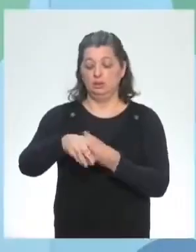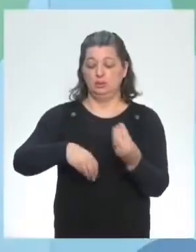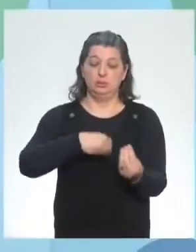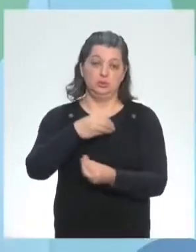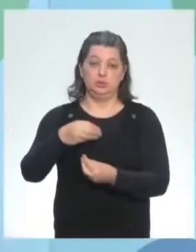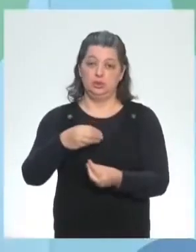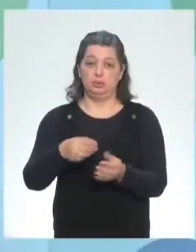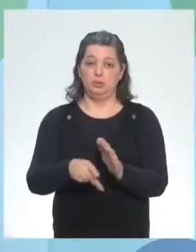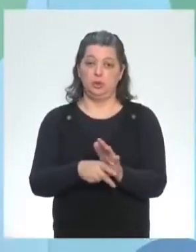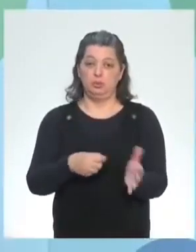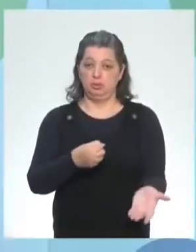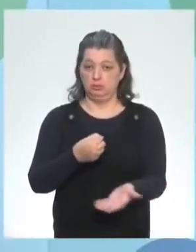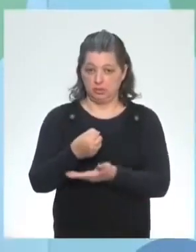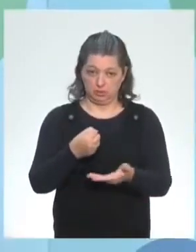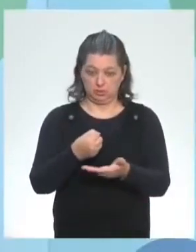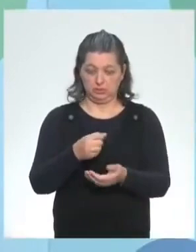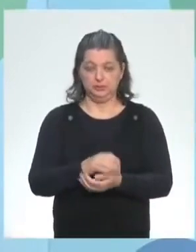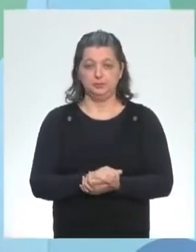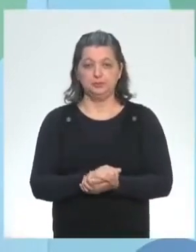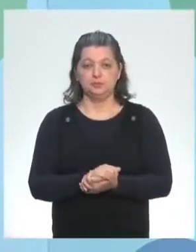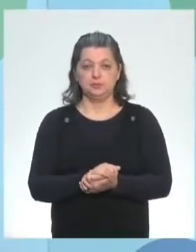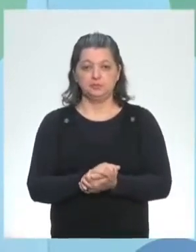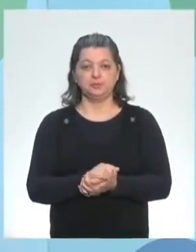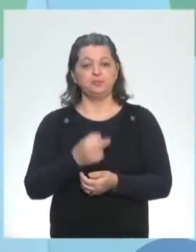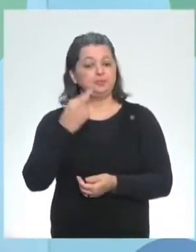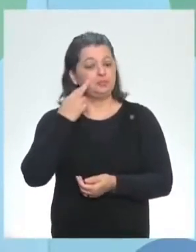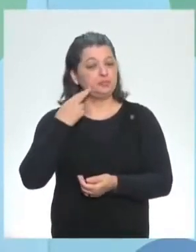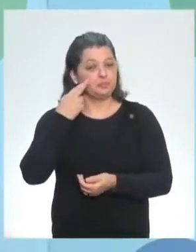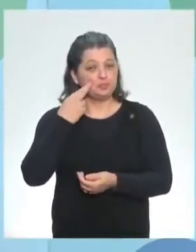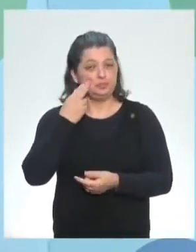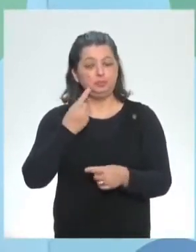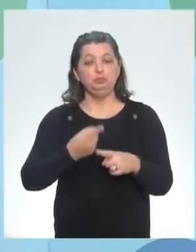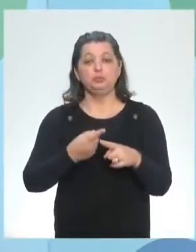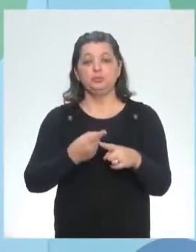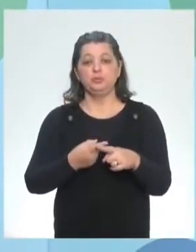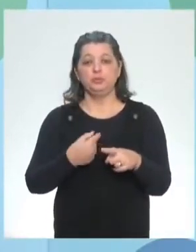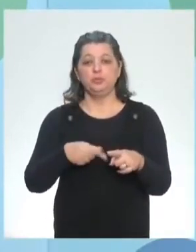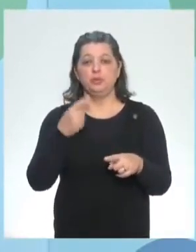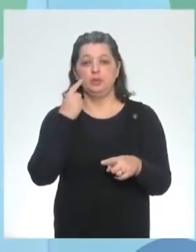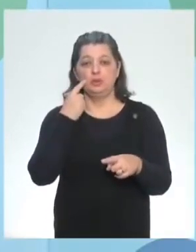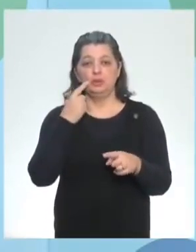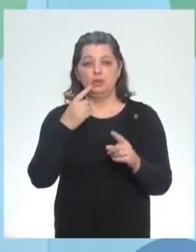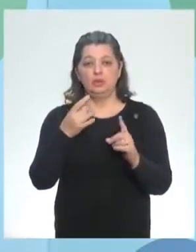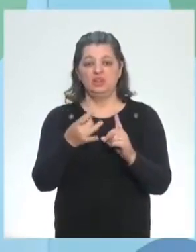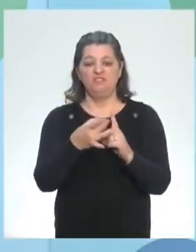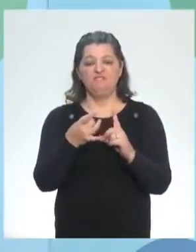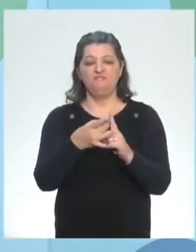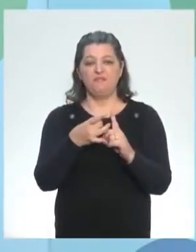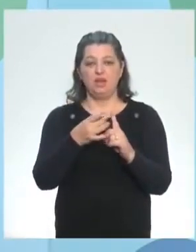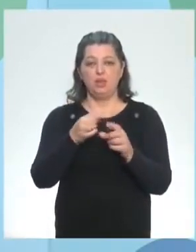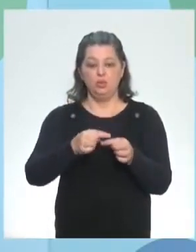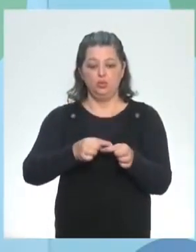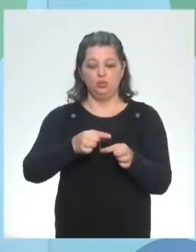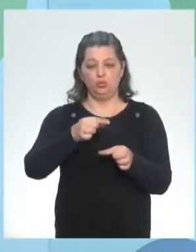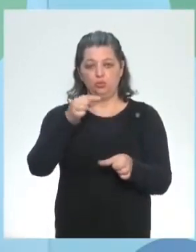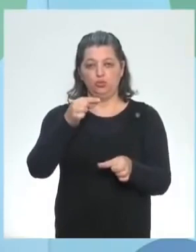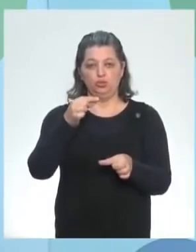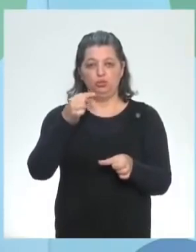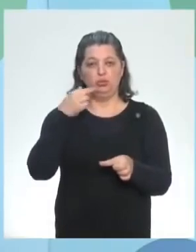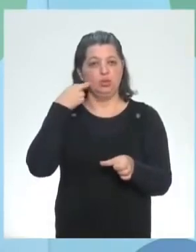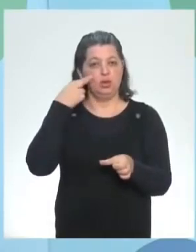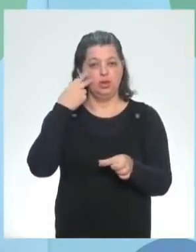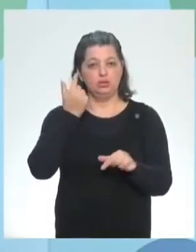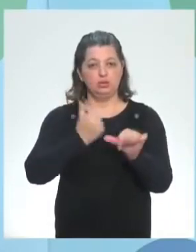uma solução básica, ela vai ficar rosa. Por isso que ali no vidrinho ficou rosa, porque neutralizou. A